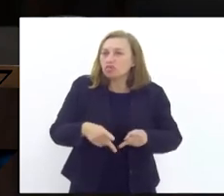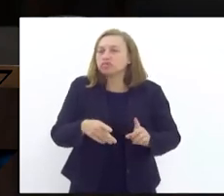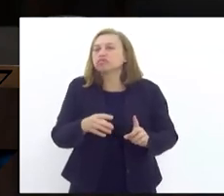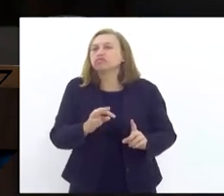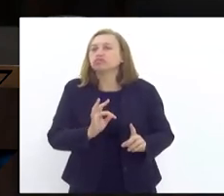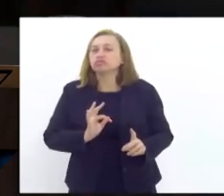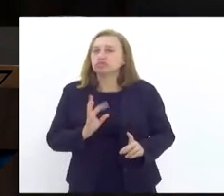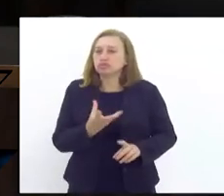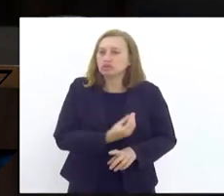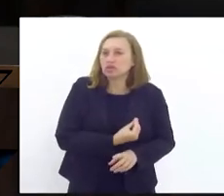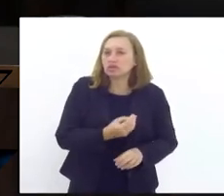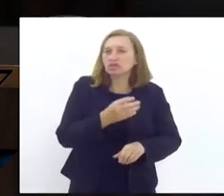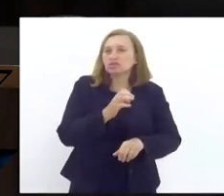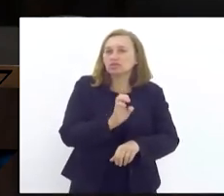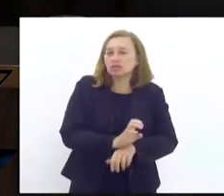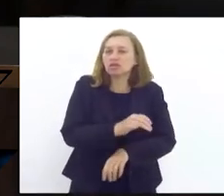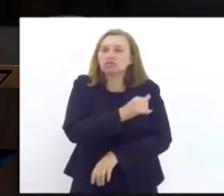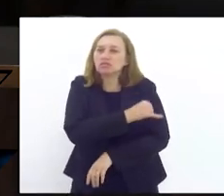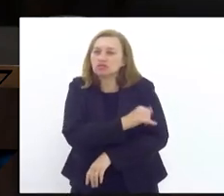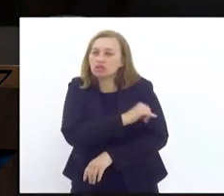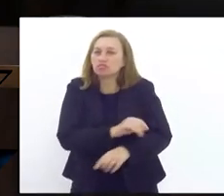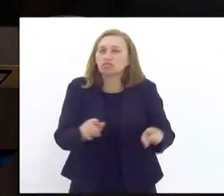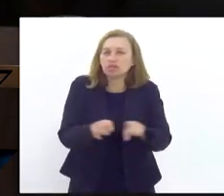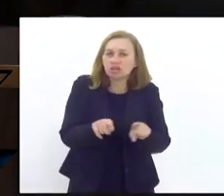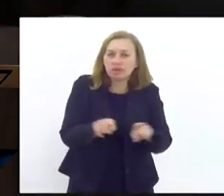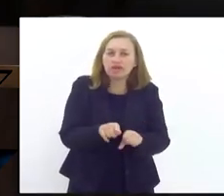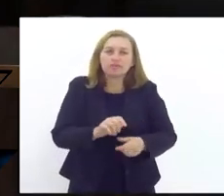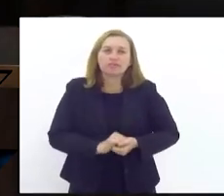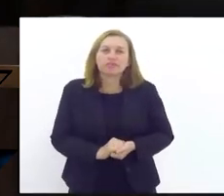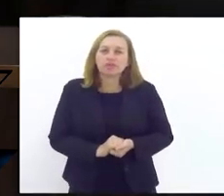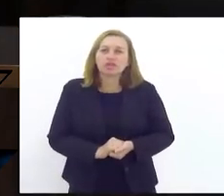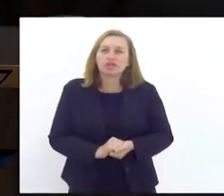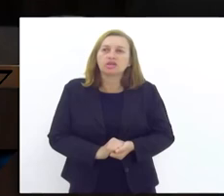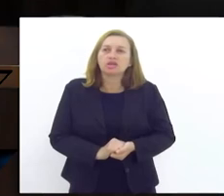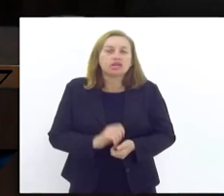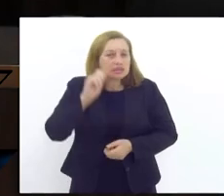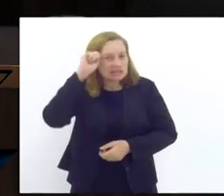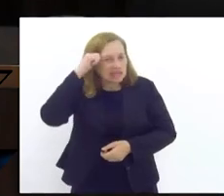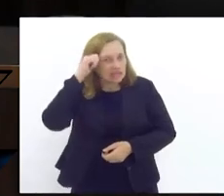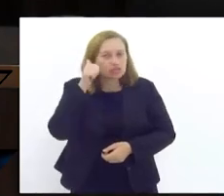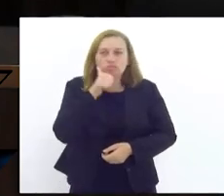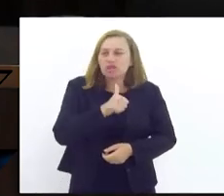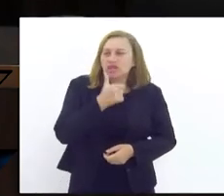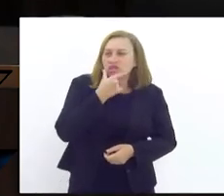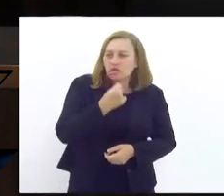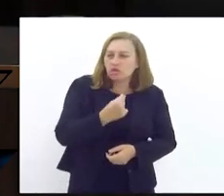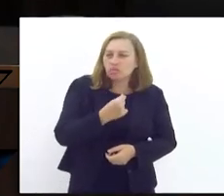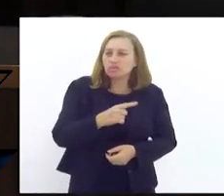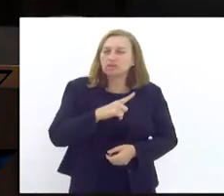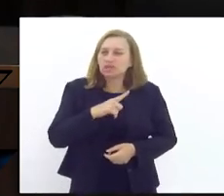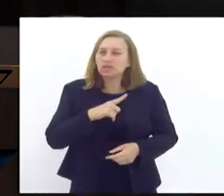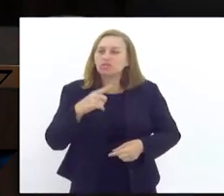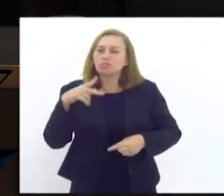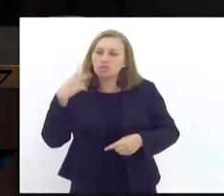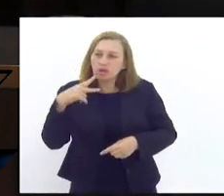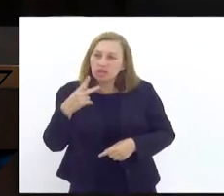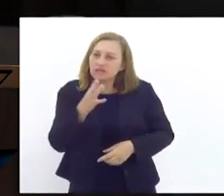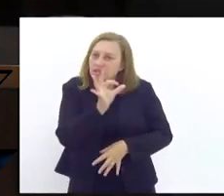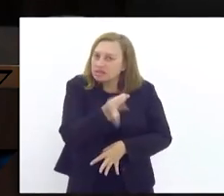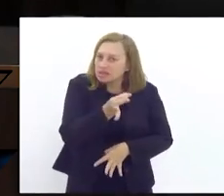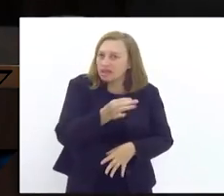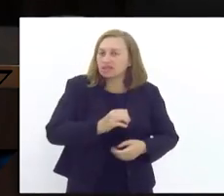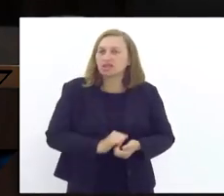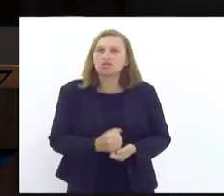cidade do Rio de Janeiro do estado do Rio de Janeiro como também é negros e negras e mulheres terem políticas efetivas e altivas